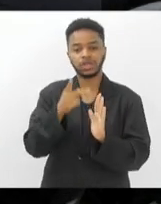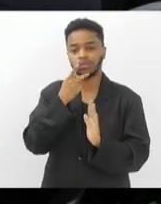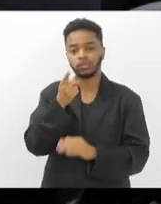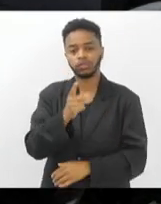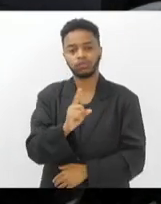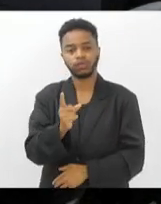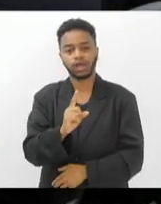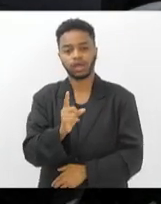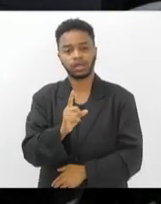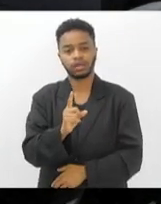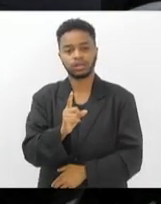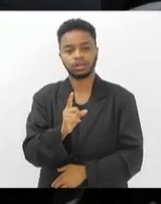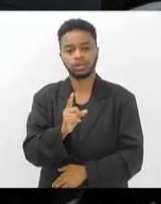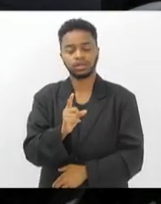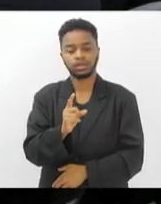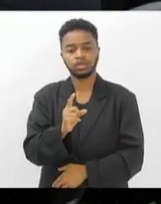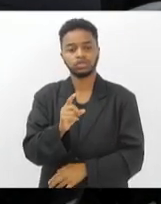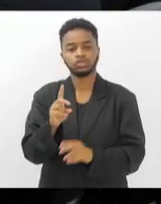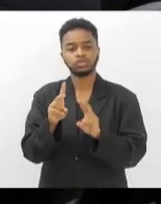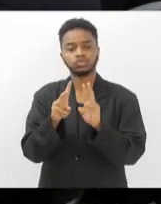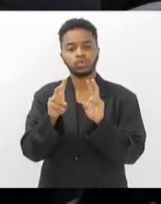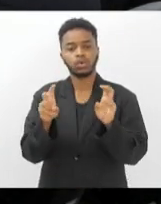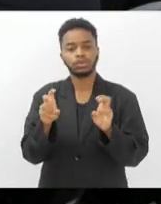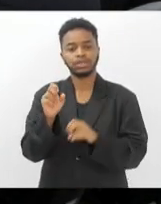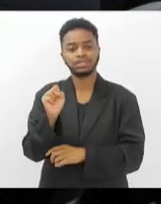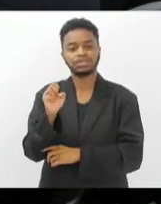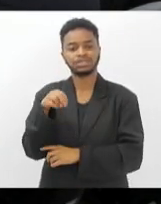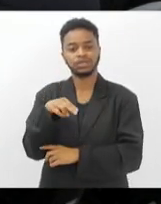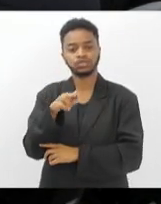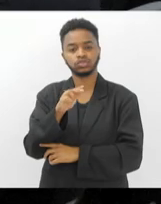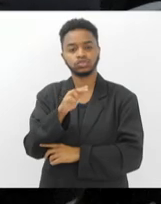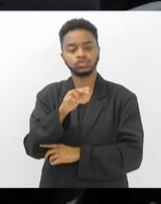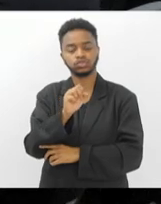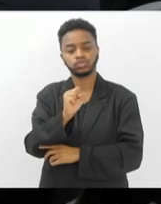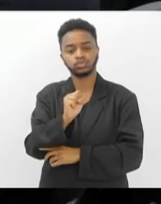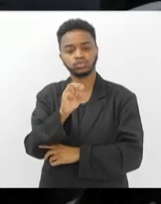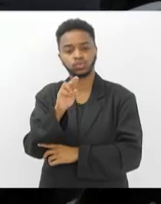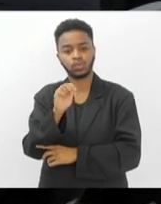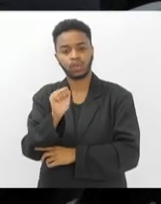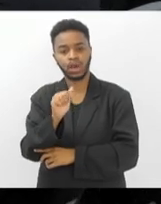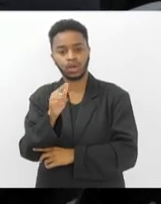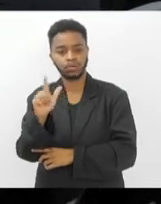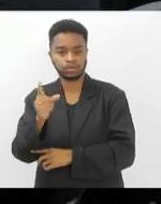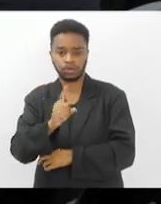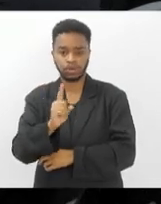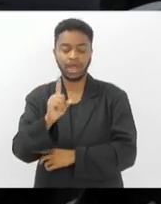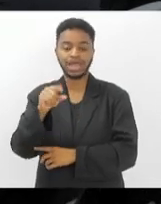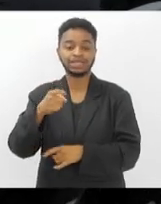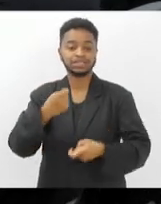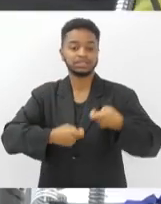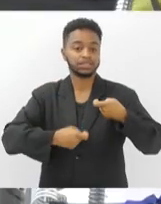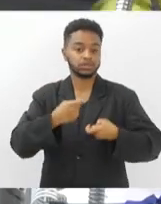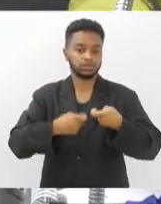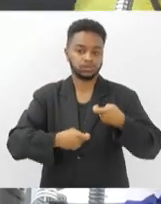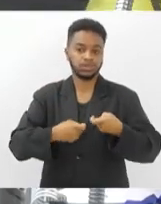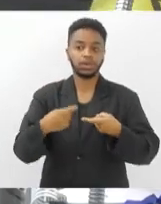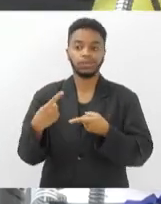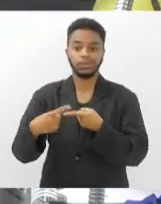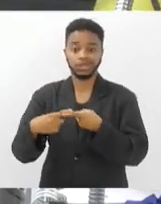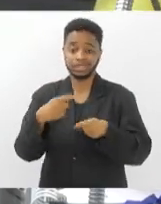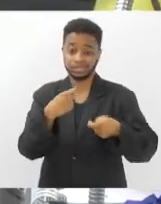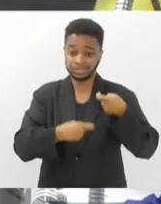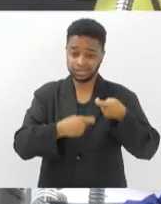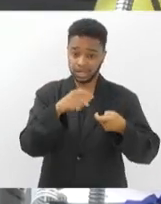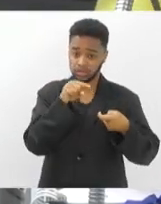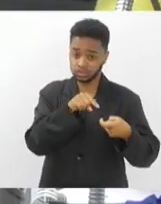em subemenda, não fala em sensualização, fala em sexualização. E realmente a sexualização,